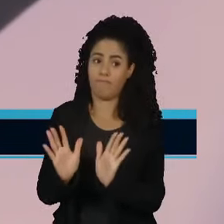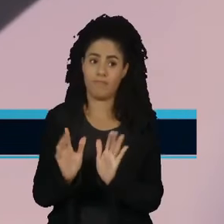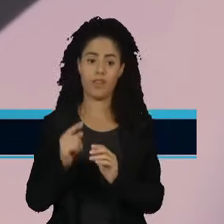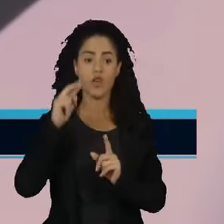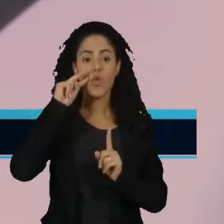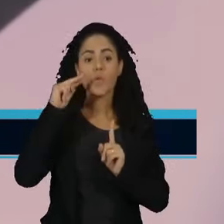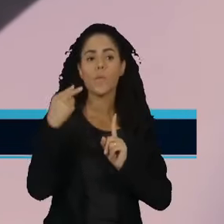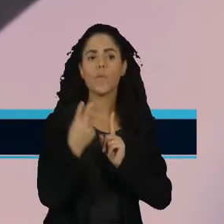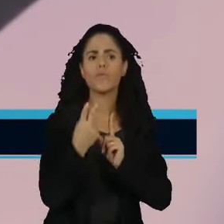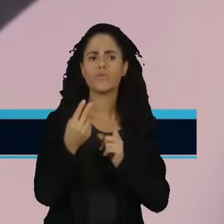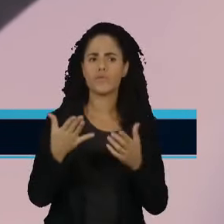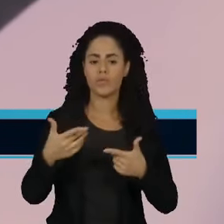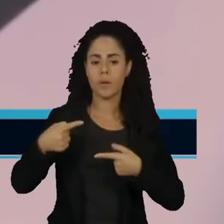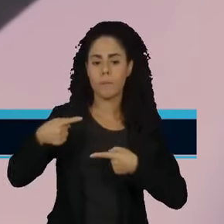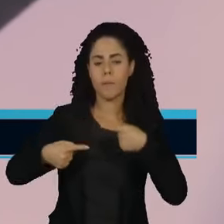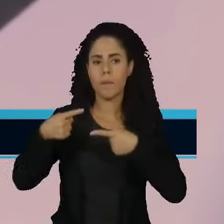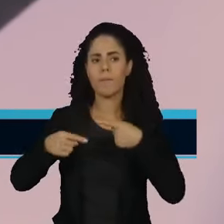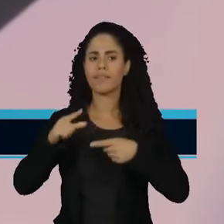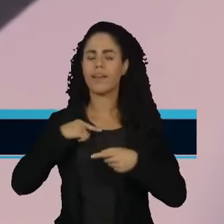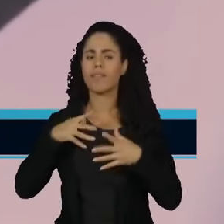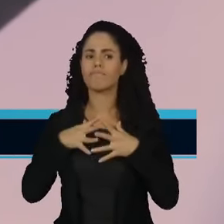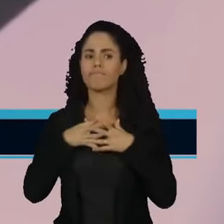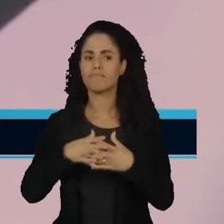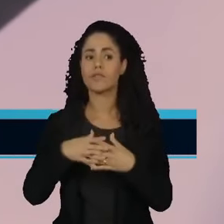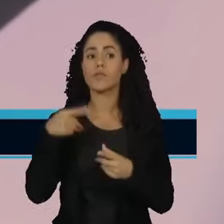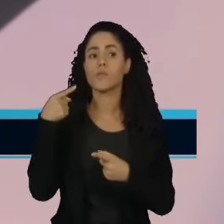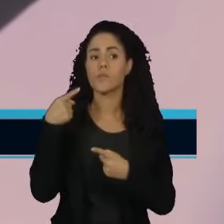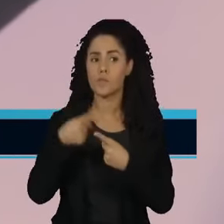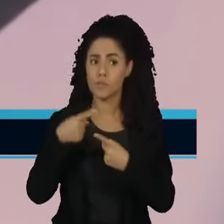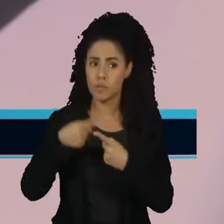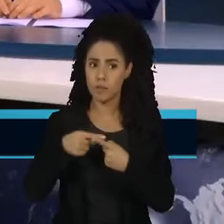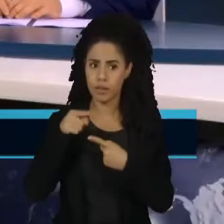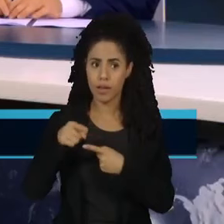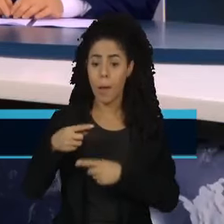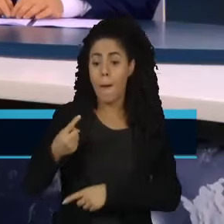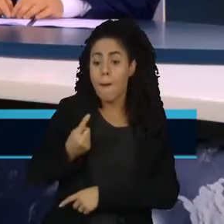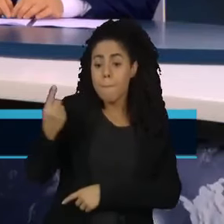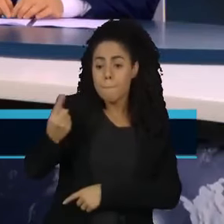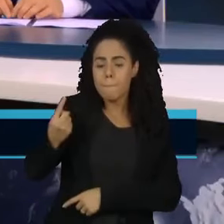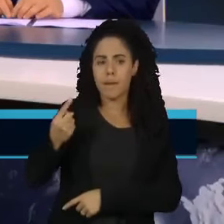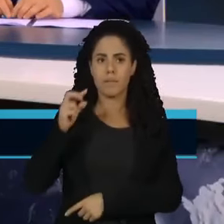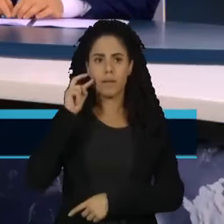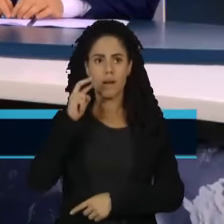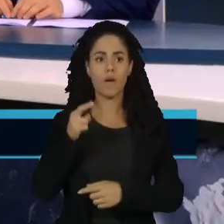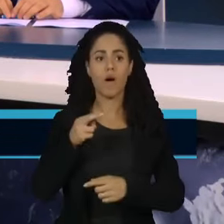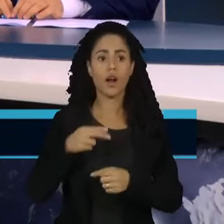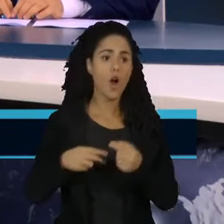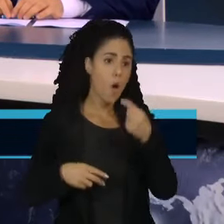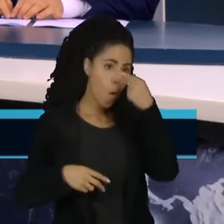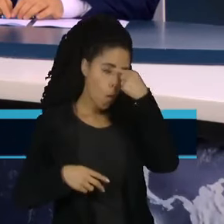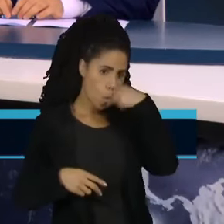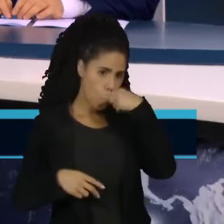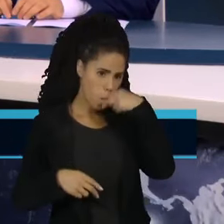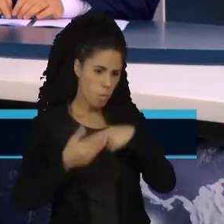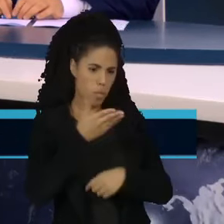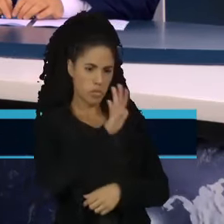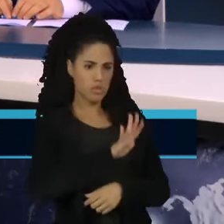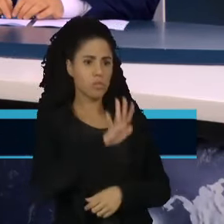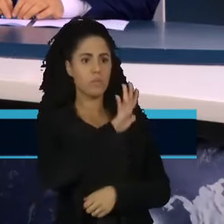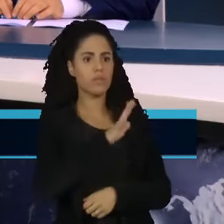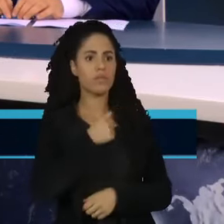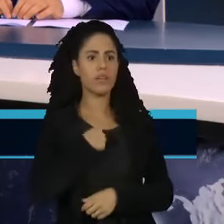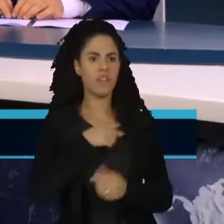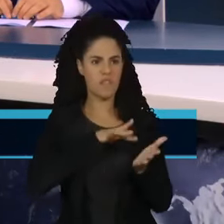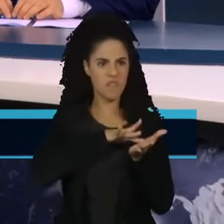de vista geopolítico tem umas complicações aí porque assim o o o primeiro a gente tem que levar em conta que o Putin não parece ser um sujeito que faz